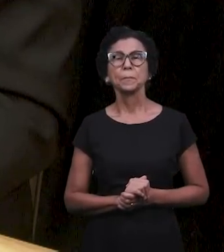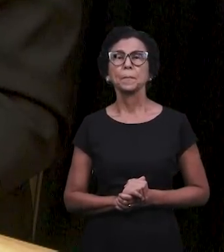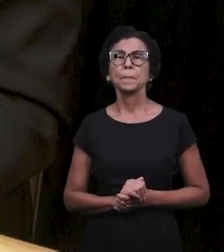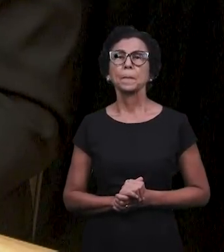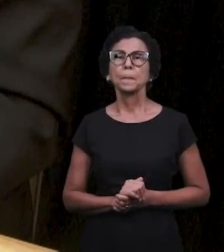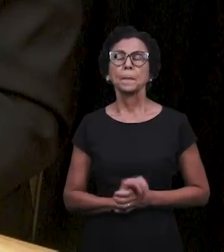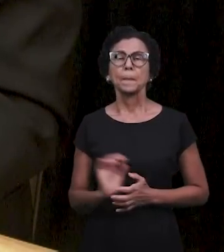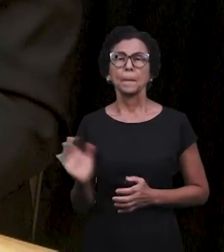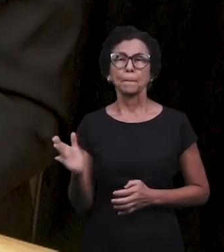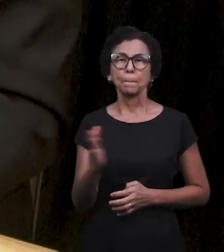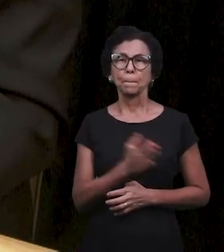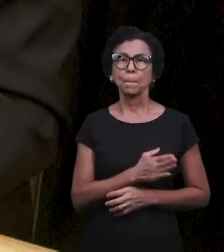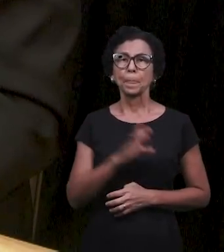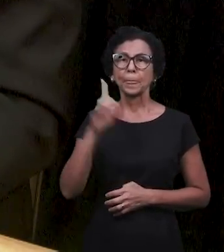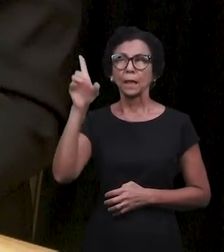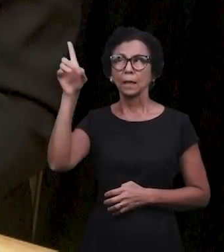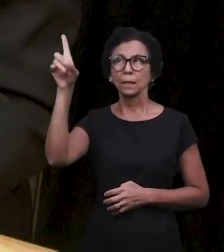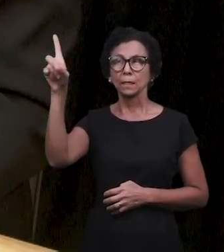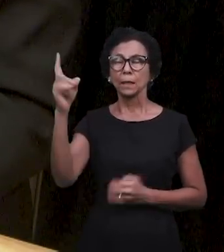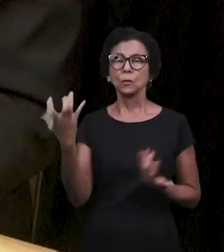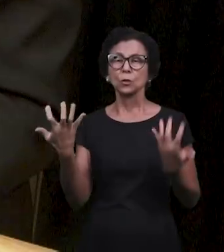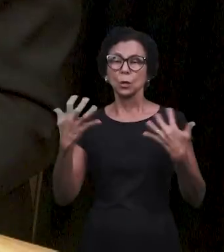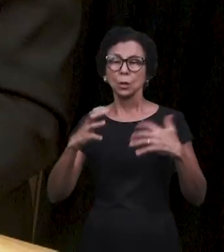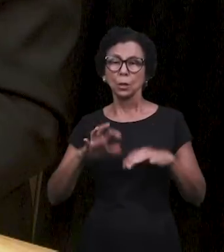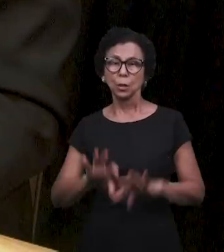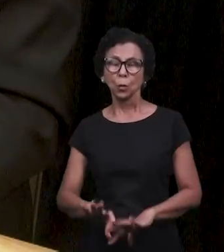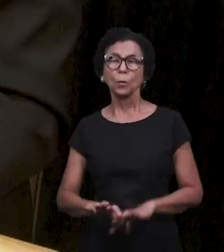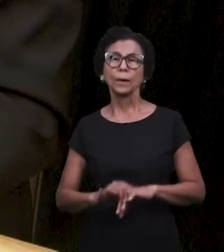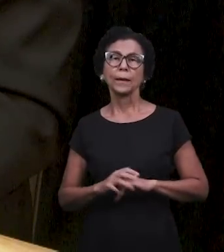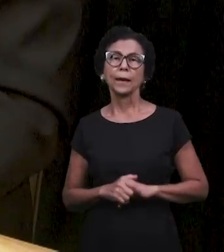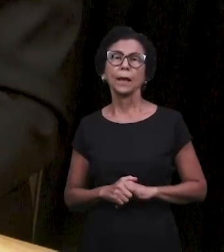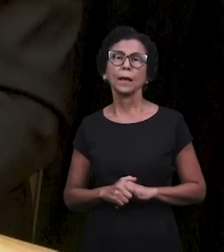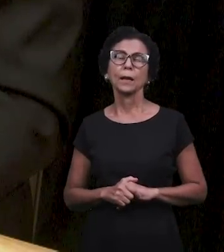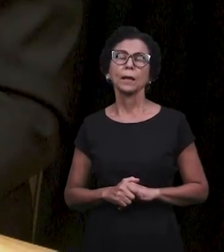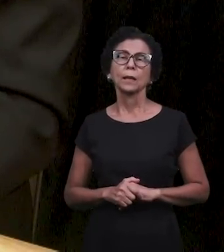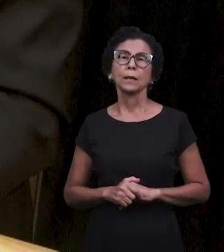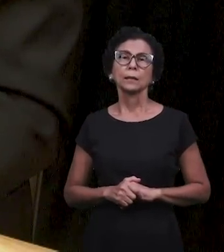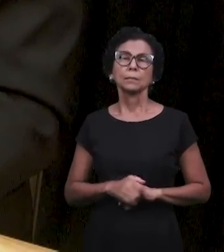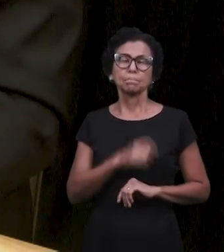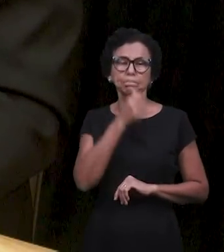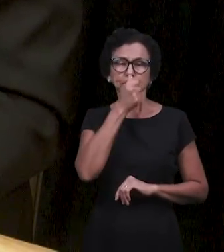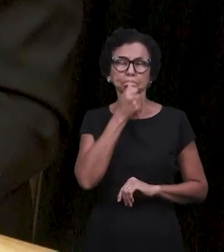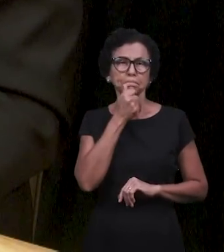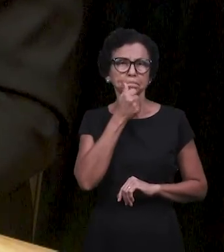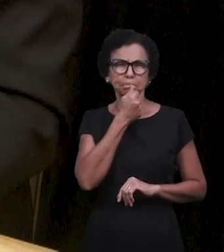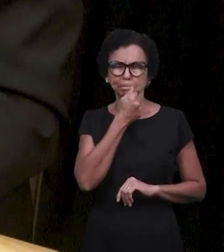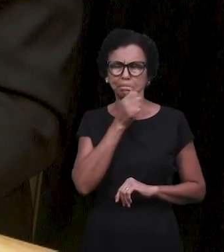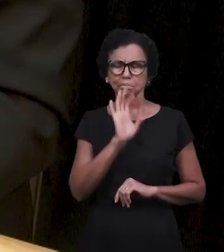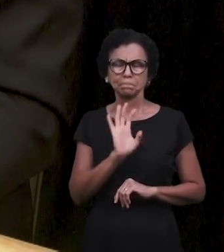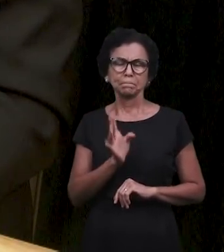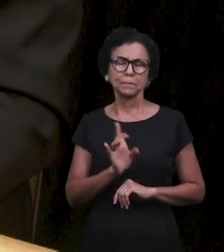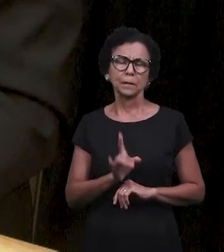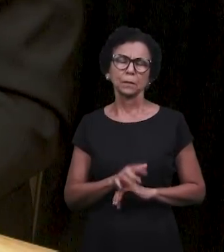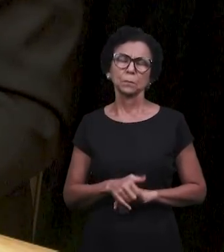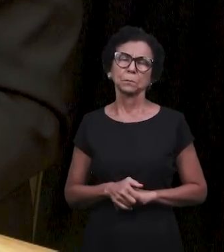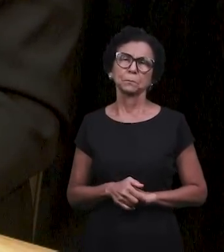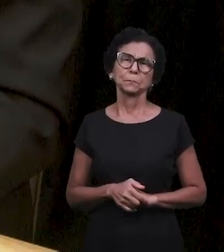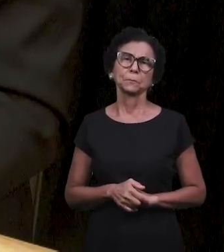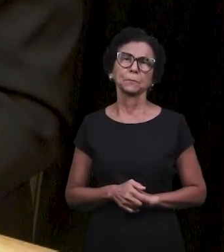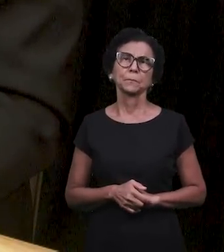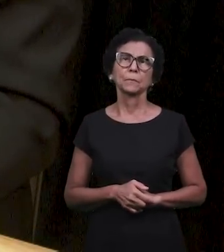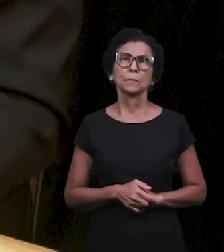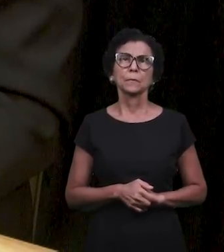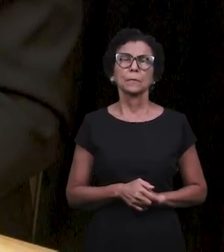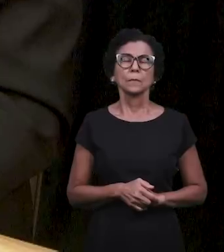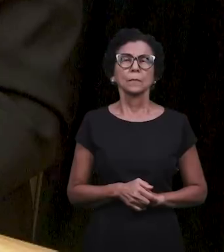nós sacrifício. Deus quer o melhor de cada um de nós, mas ninguém precisa fazer sacrifício na obra. Não é você sozinho, Deus